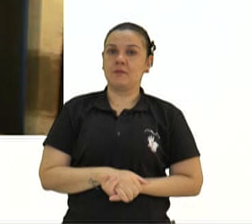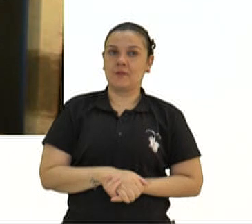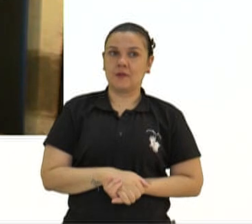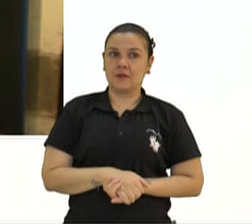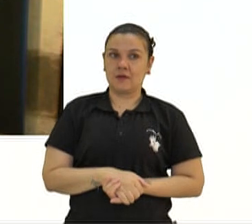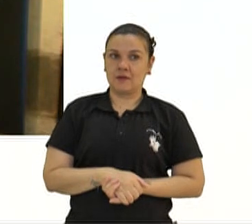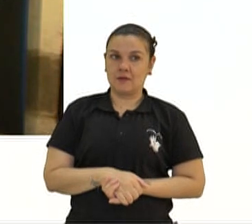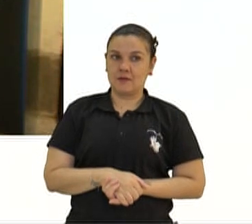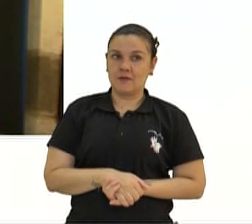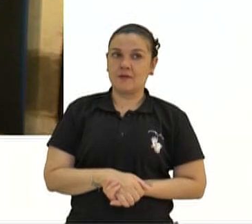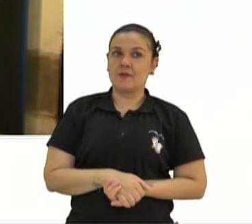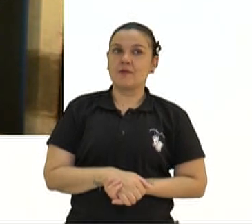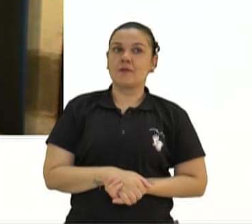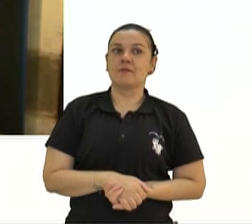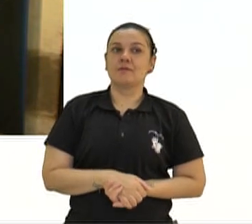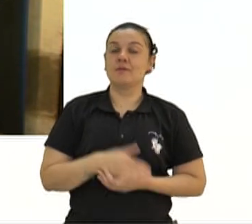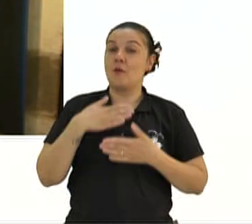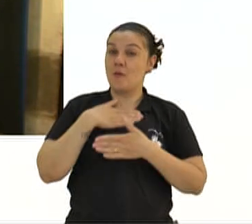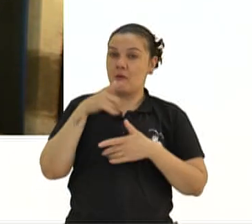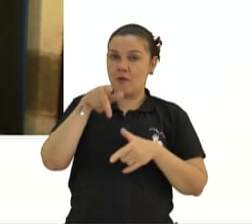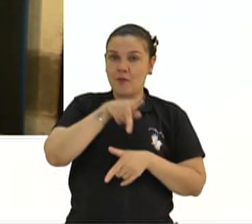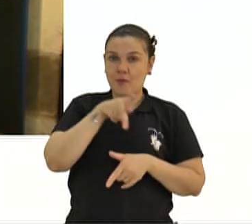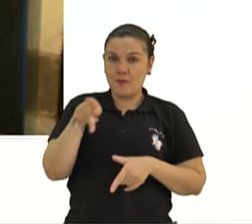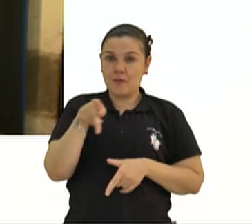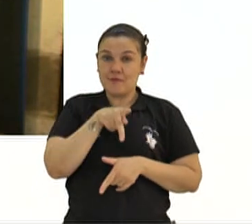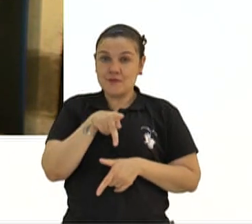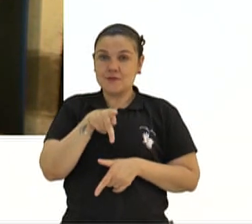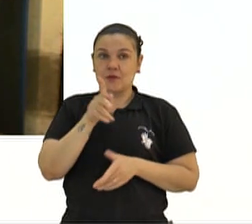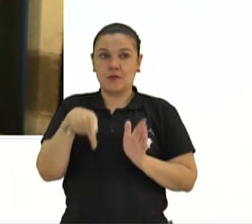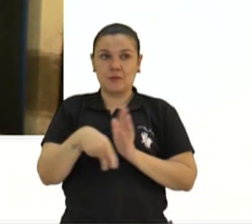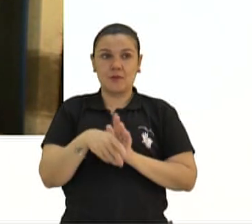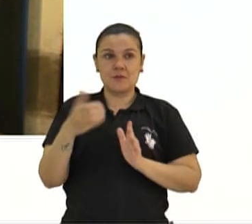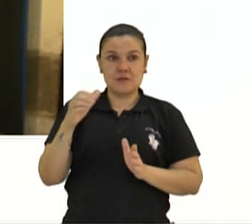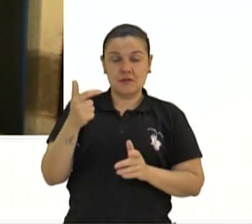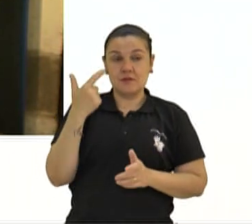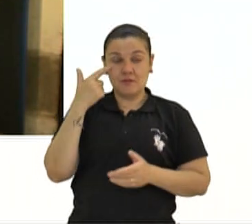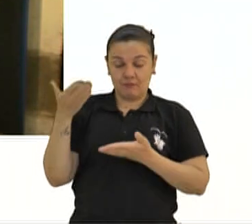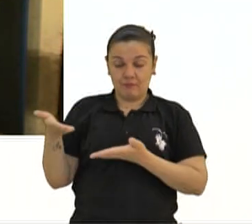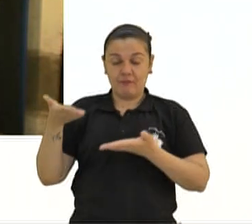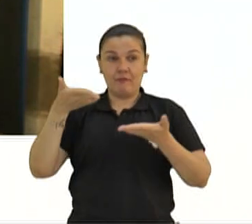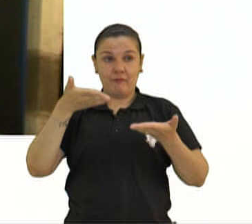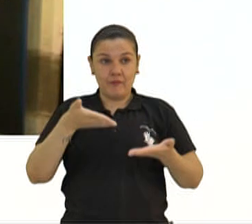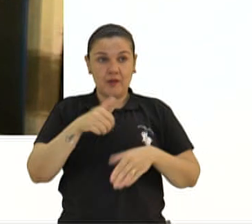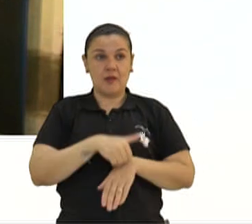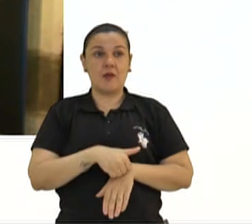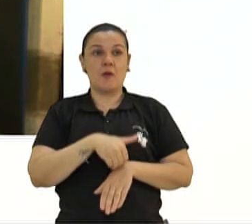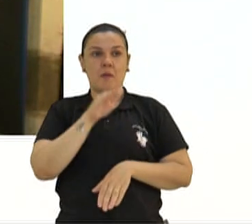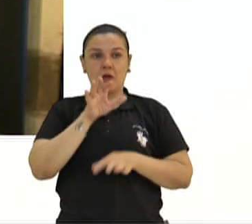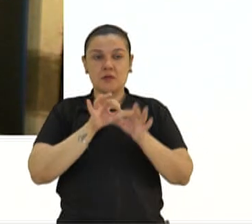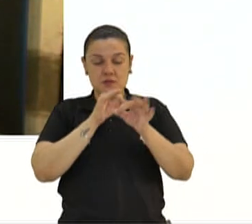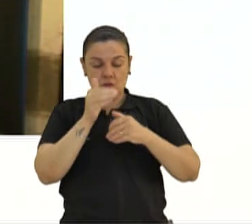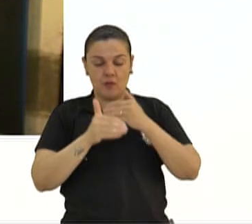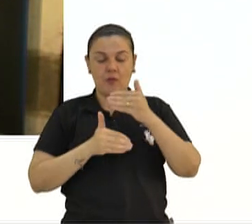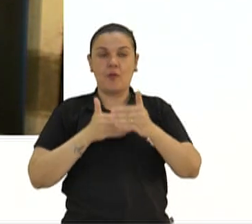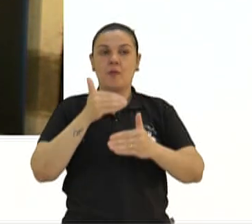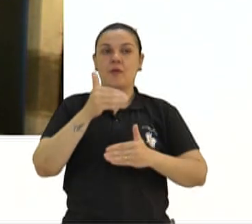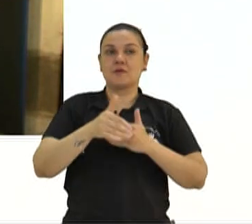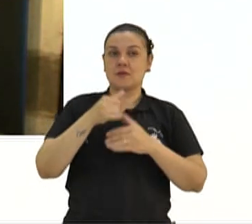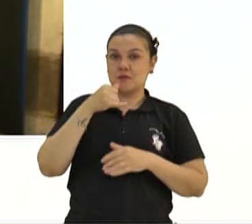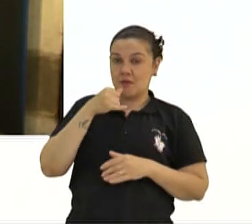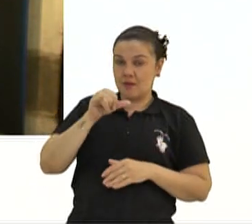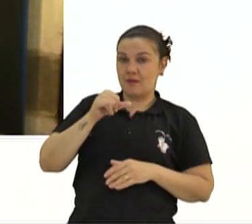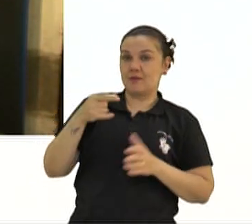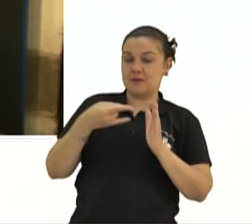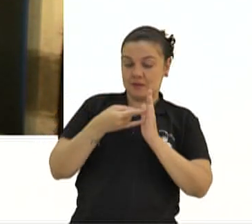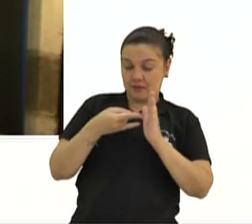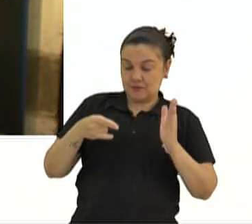bem, Varley? Seja muito bem-vindo. Eu sou o professor Marcos, aqui do Parque da Ciência, e a gente vai discutir um pouco sobre o acesso que o ser humano hoje tem